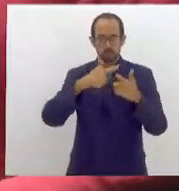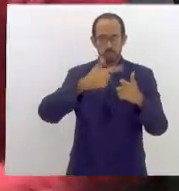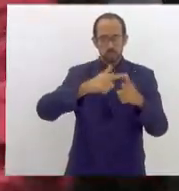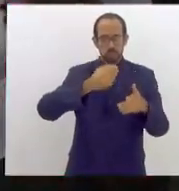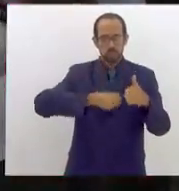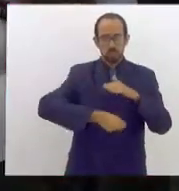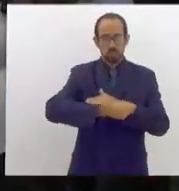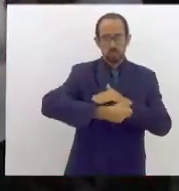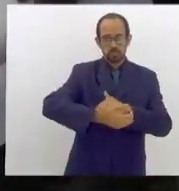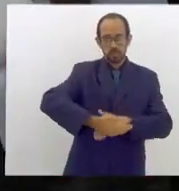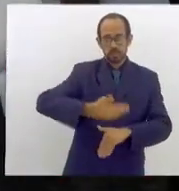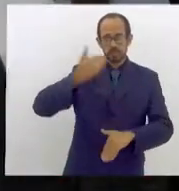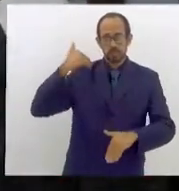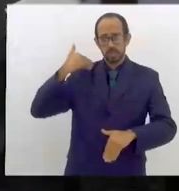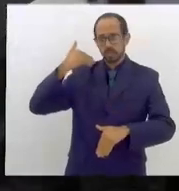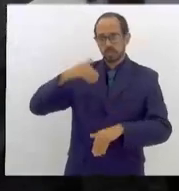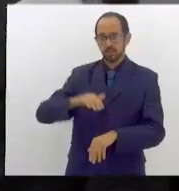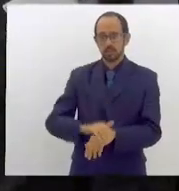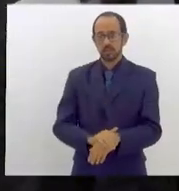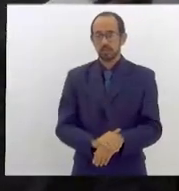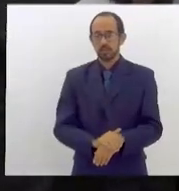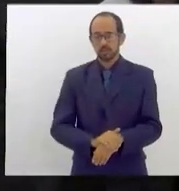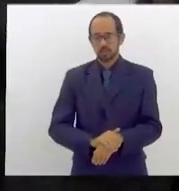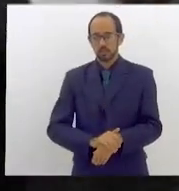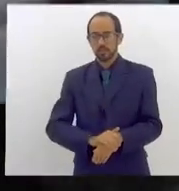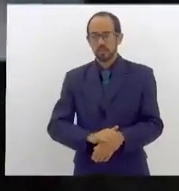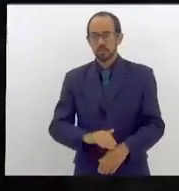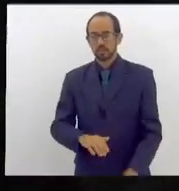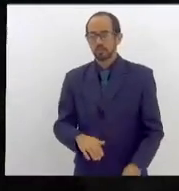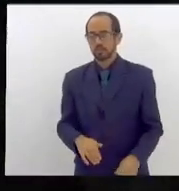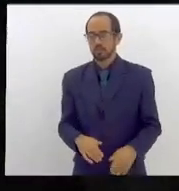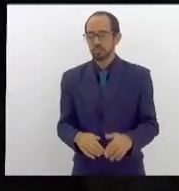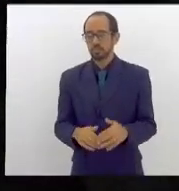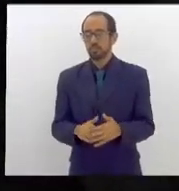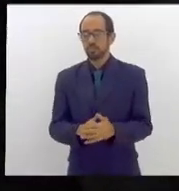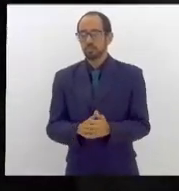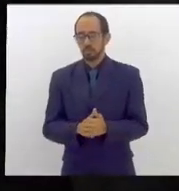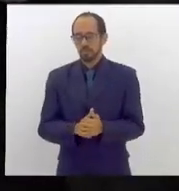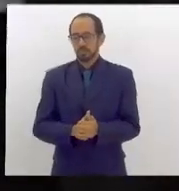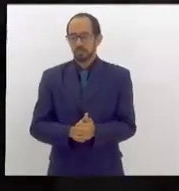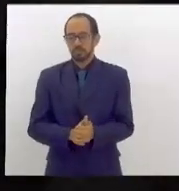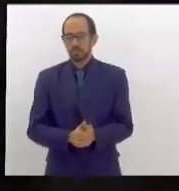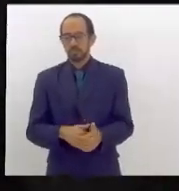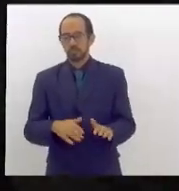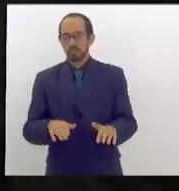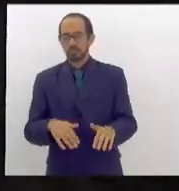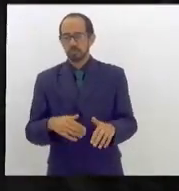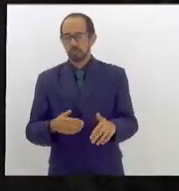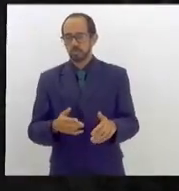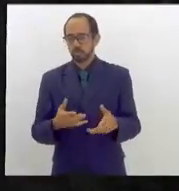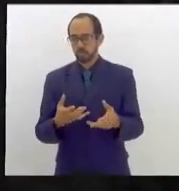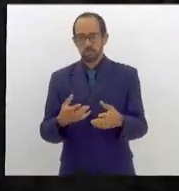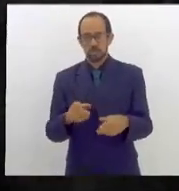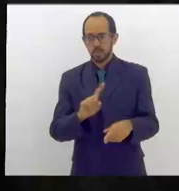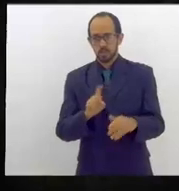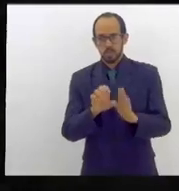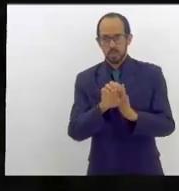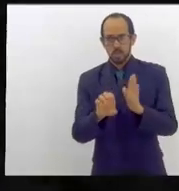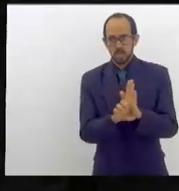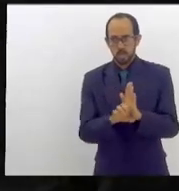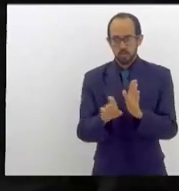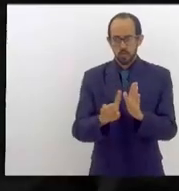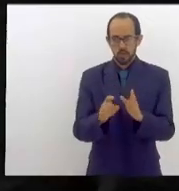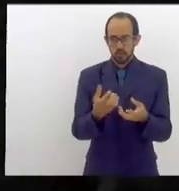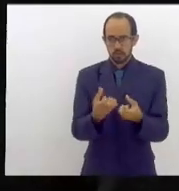passada tivemos aprovar um aumento da alíquota de 11 para 14%. emenda não não